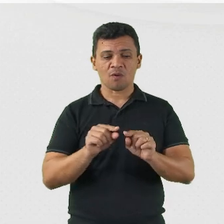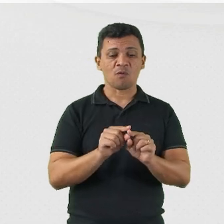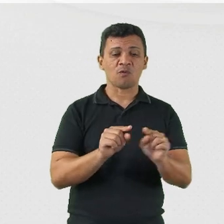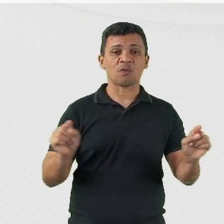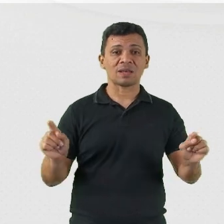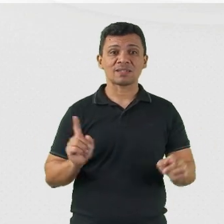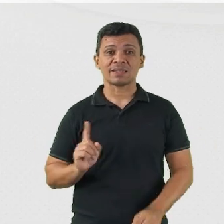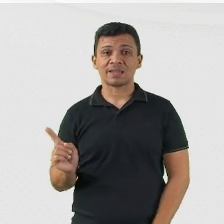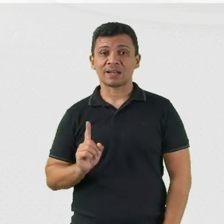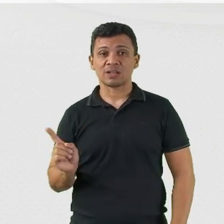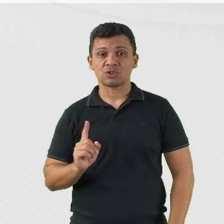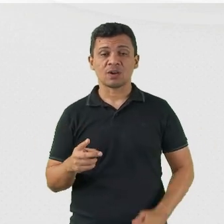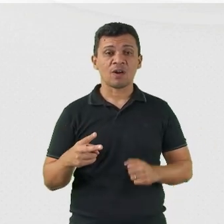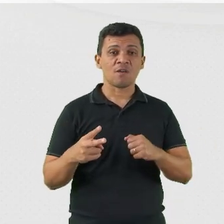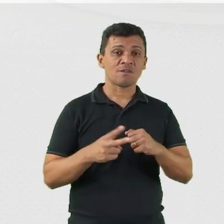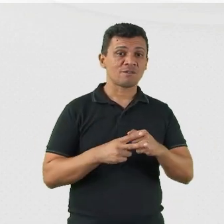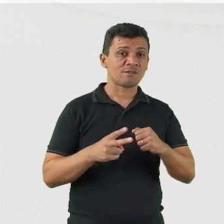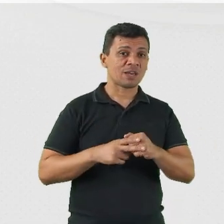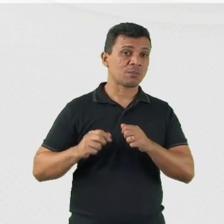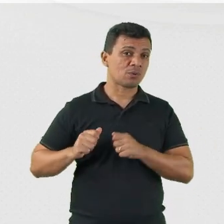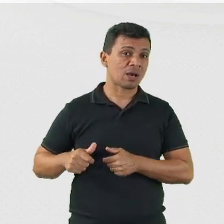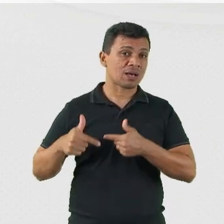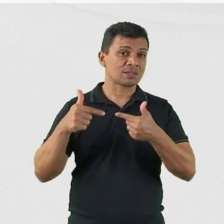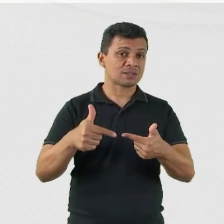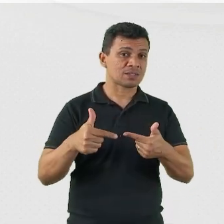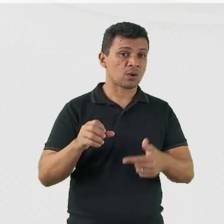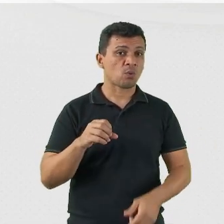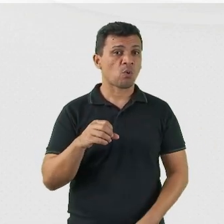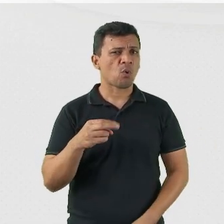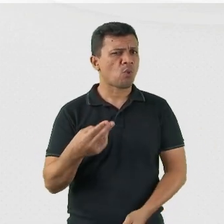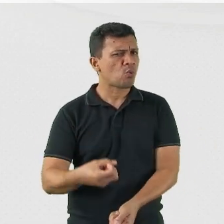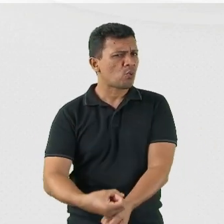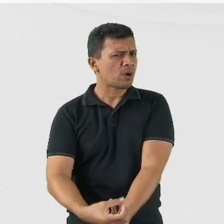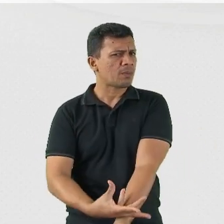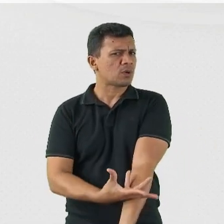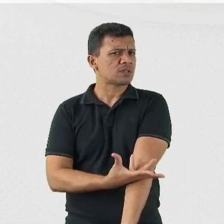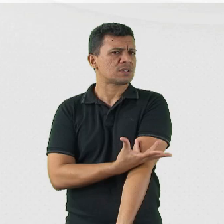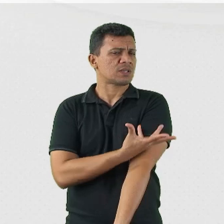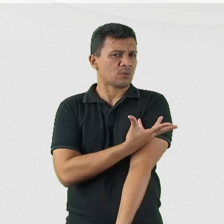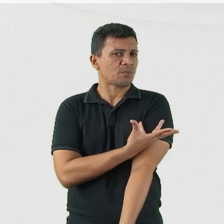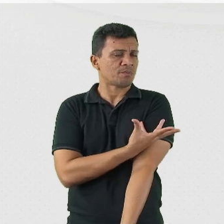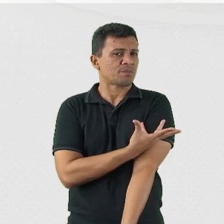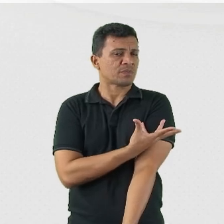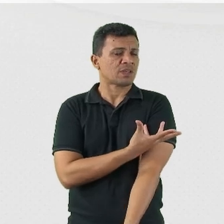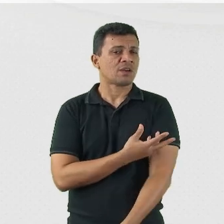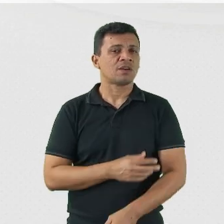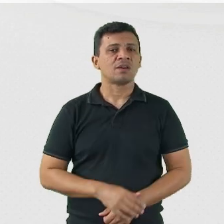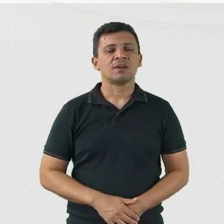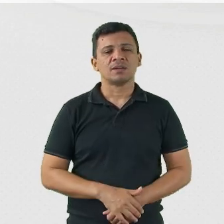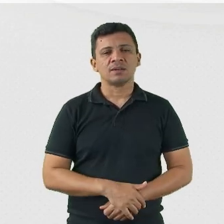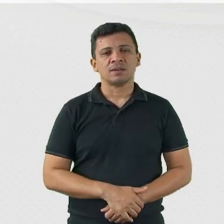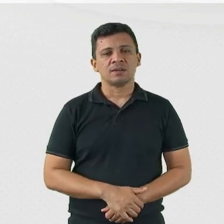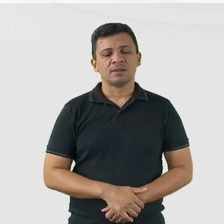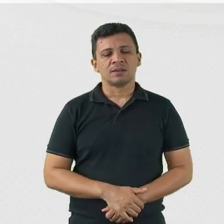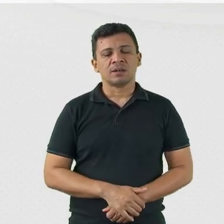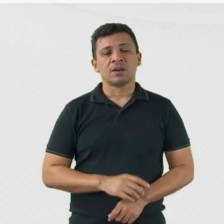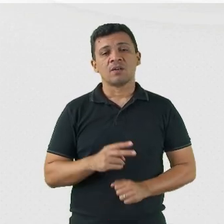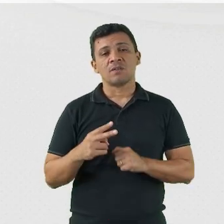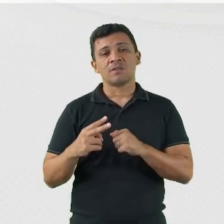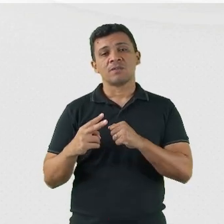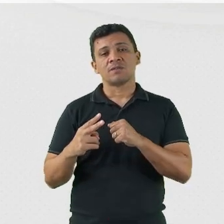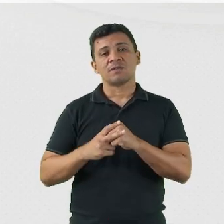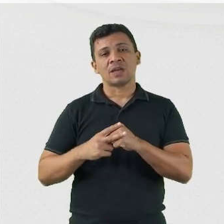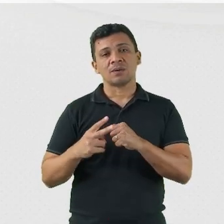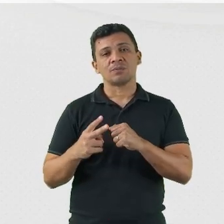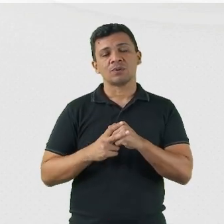o verbo é um verbo de ação ou emoção, que é o que nós chamamos de verbos estáticos, esses